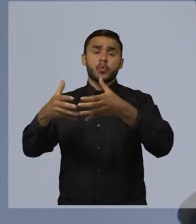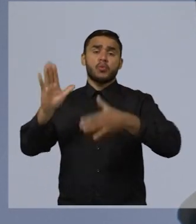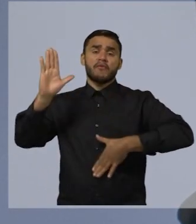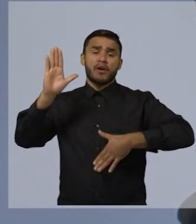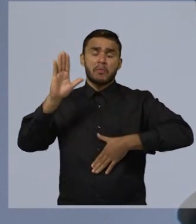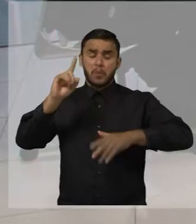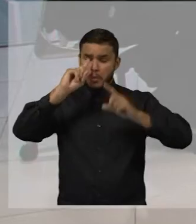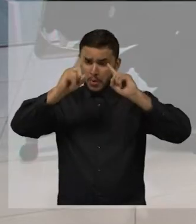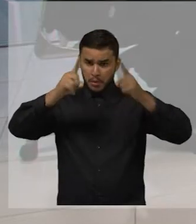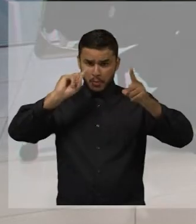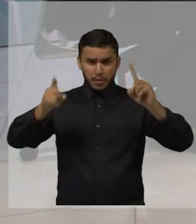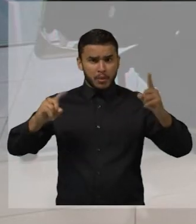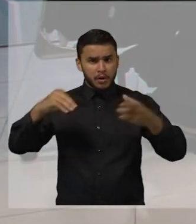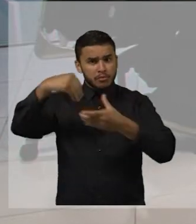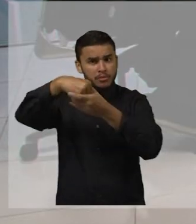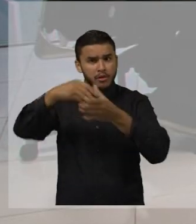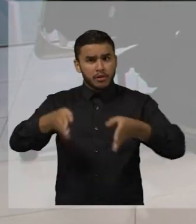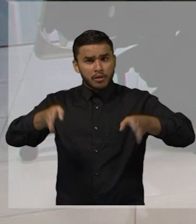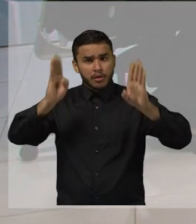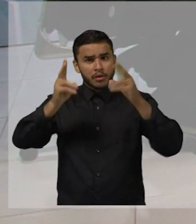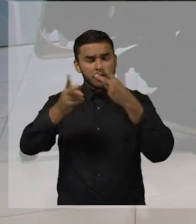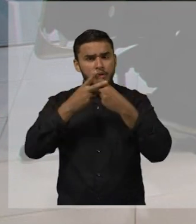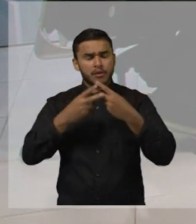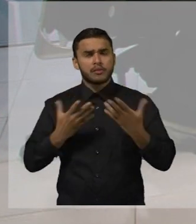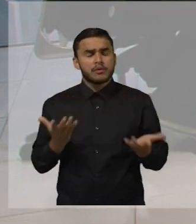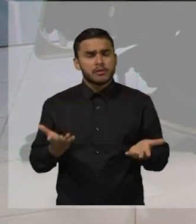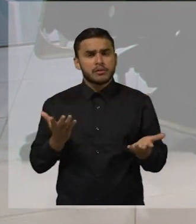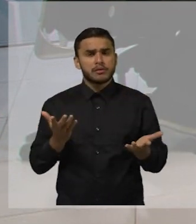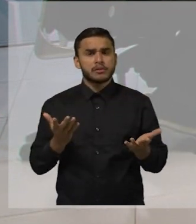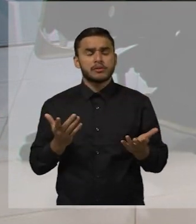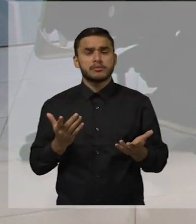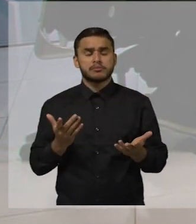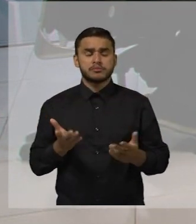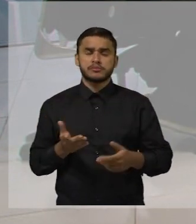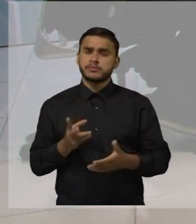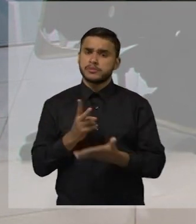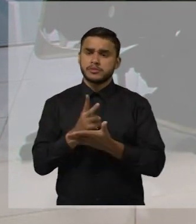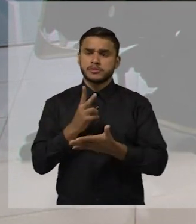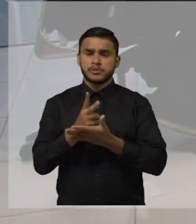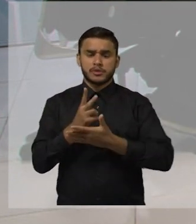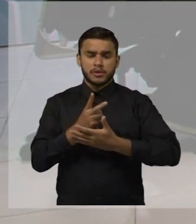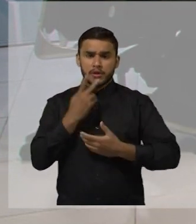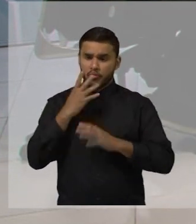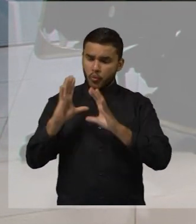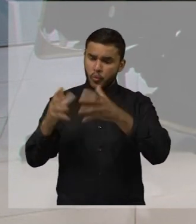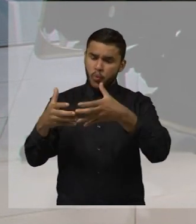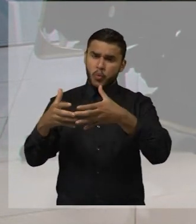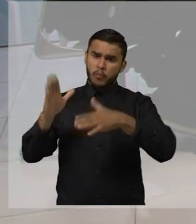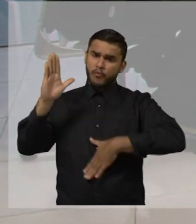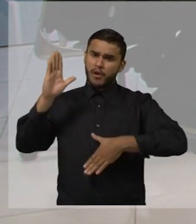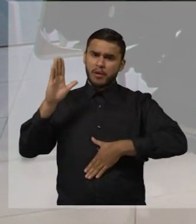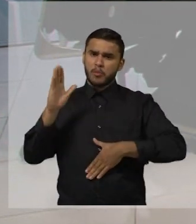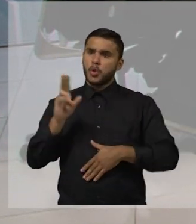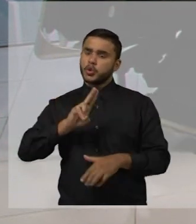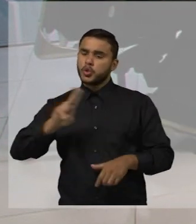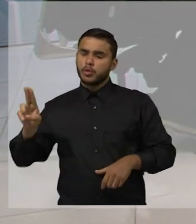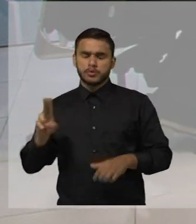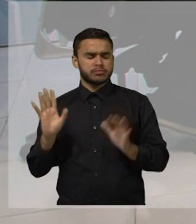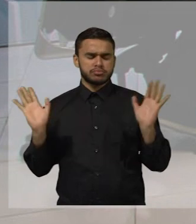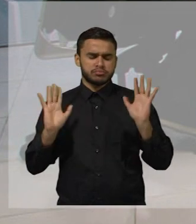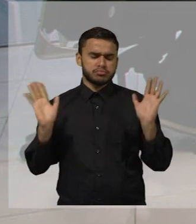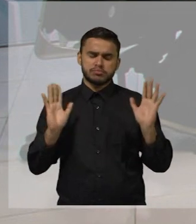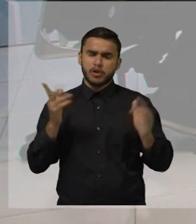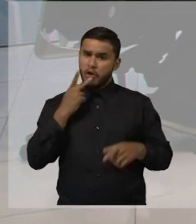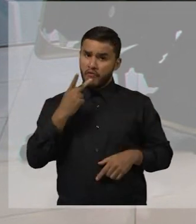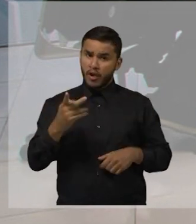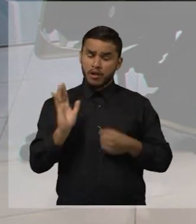às tais facções cujos os títulos, os rótulos, eu me recuso aqui a citar para não